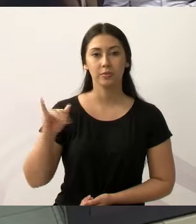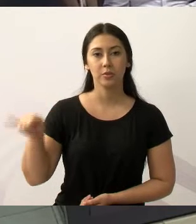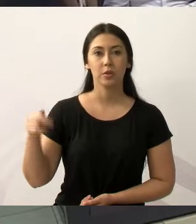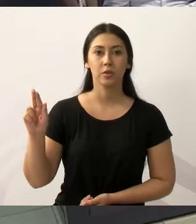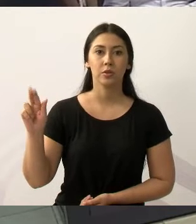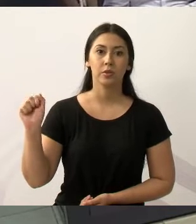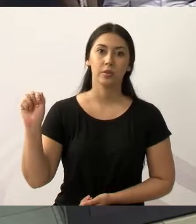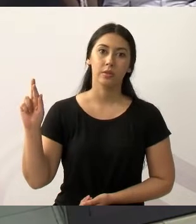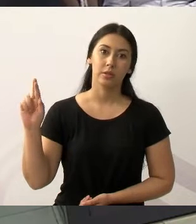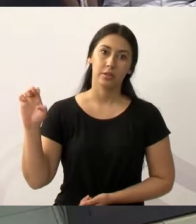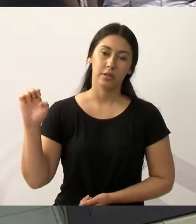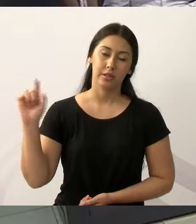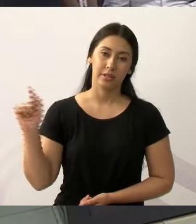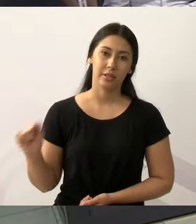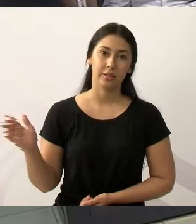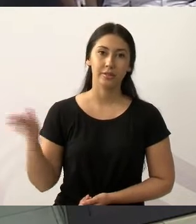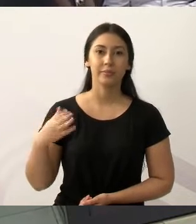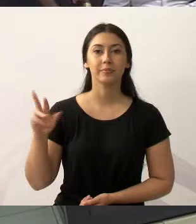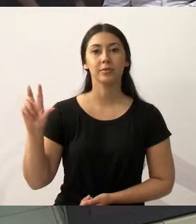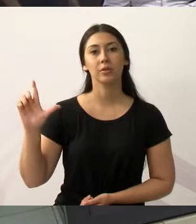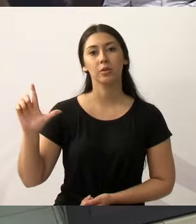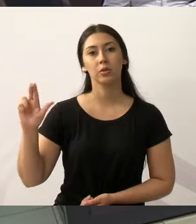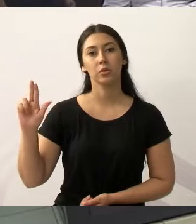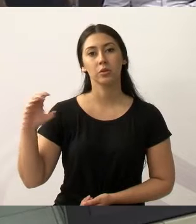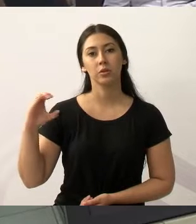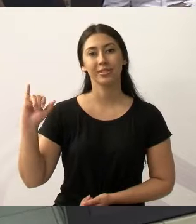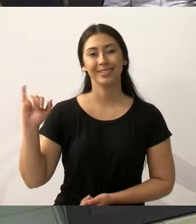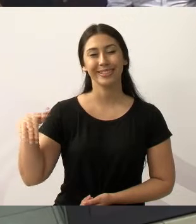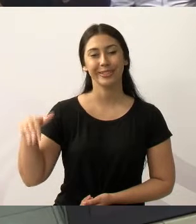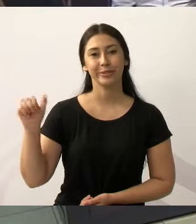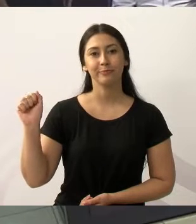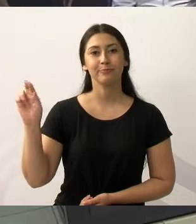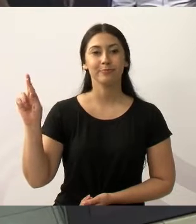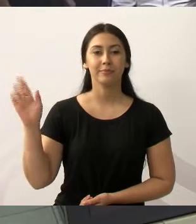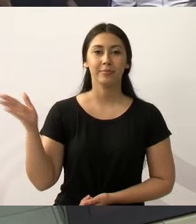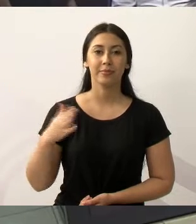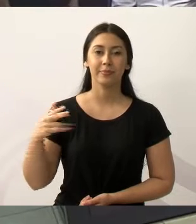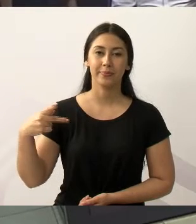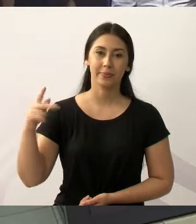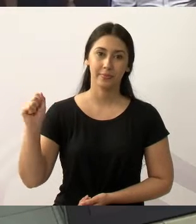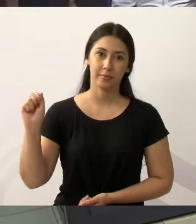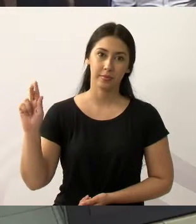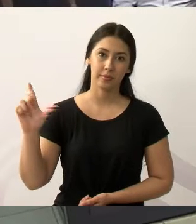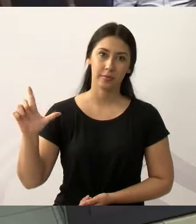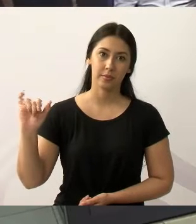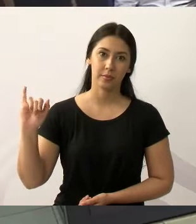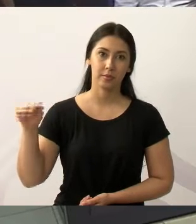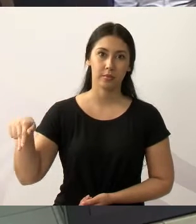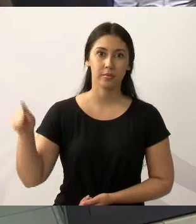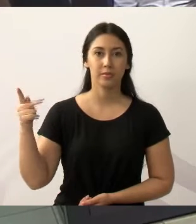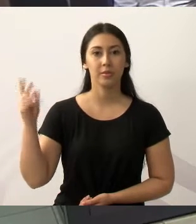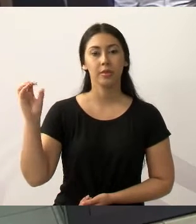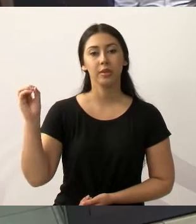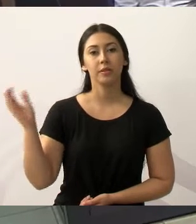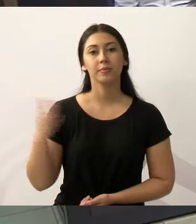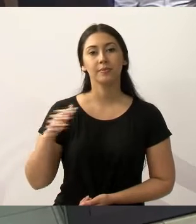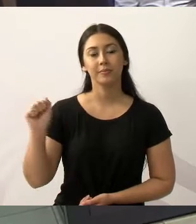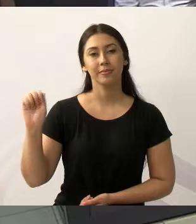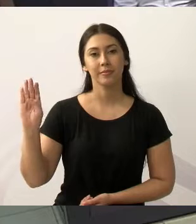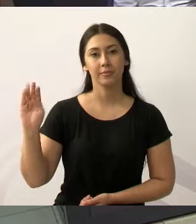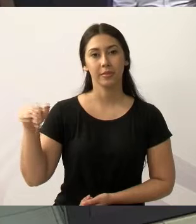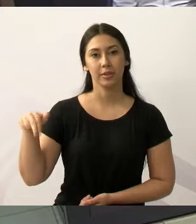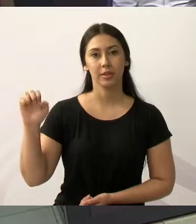lucimara ponciano paulinho do esporte abre a geladeira a insônia